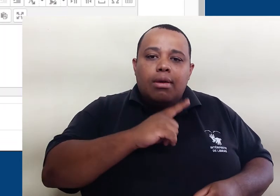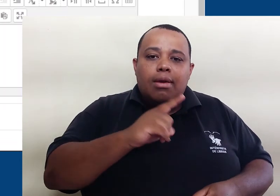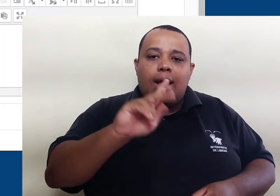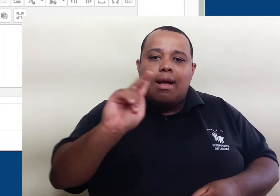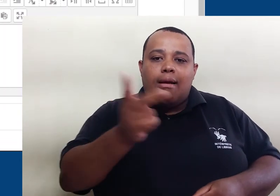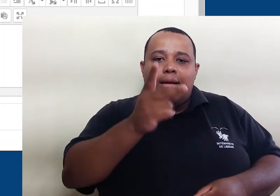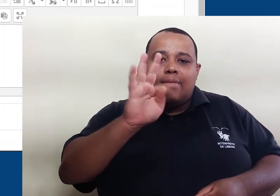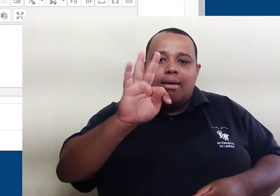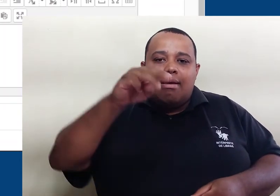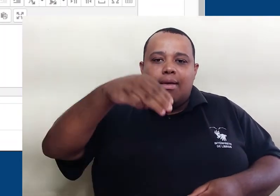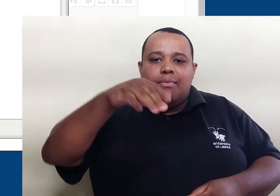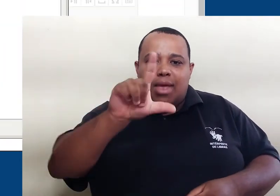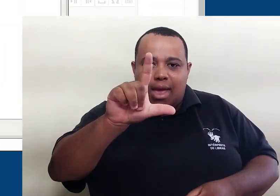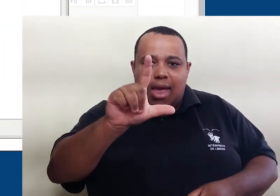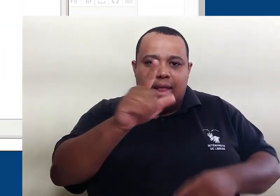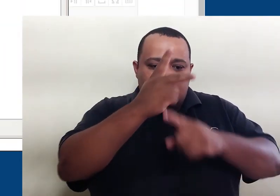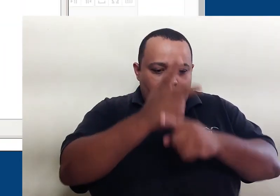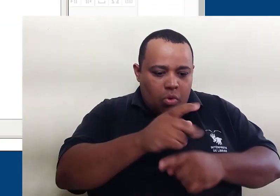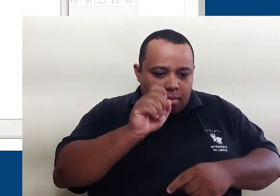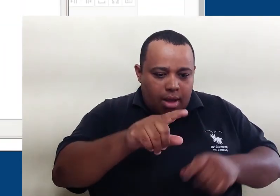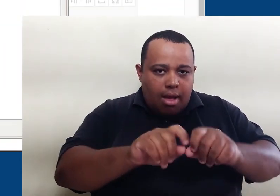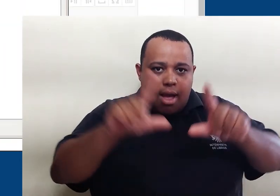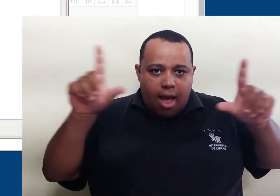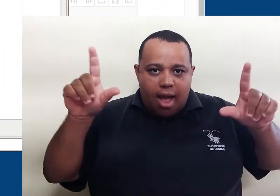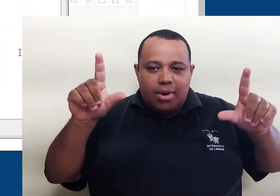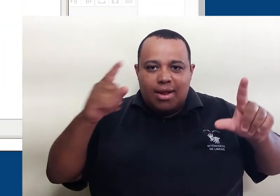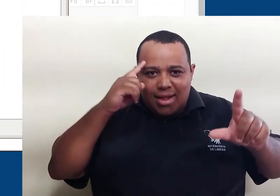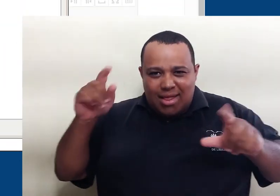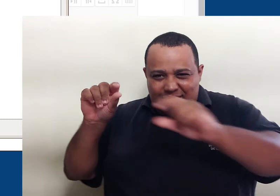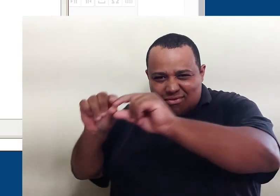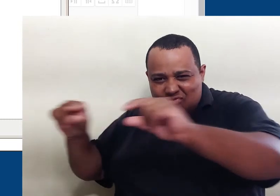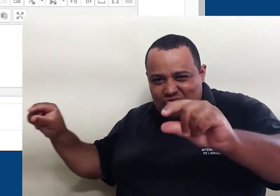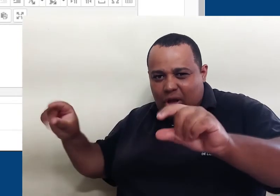a gente vai vir aqui em HTML e vamos colocar isso aqui.